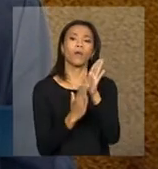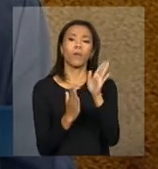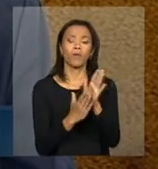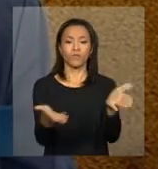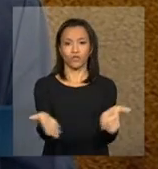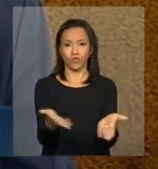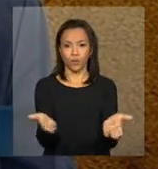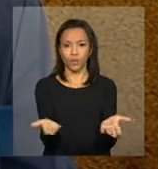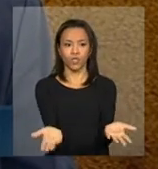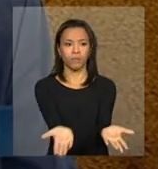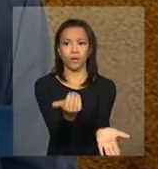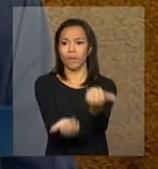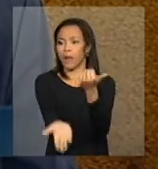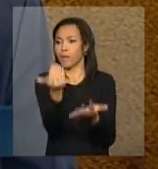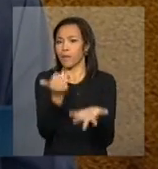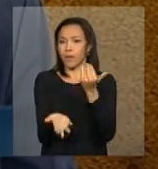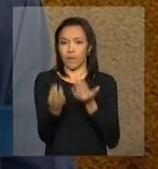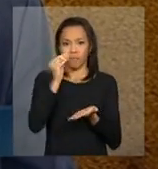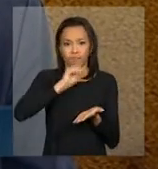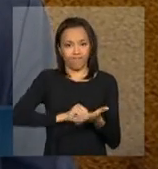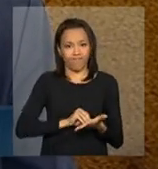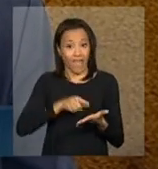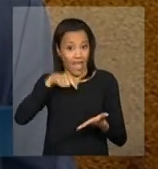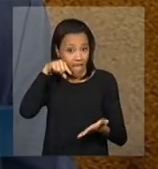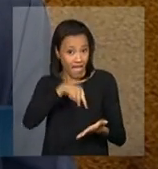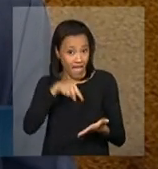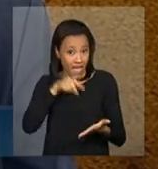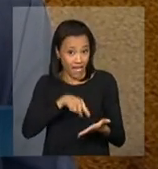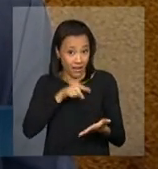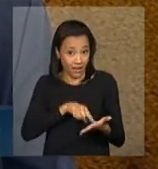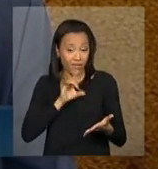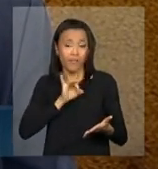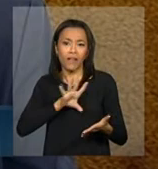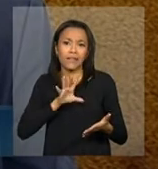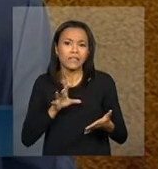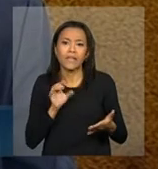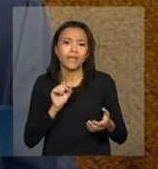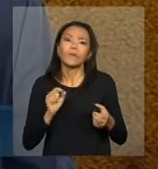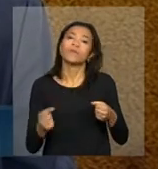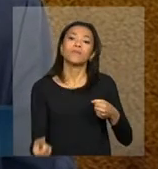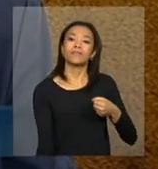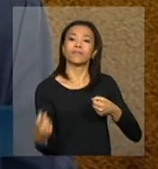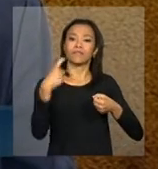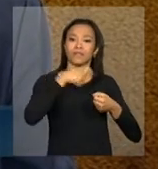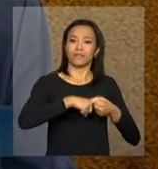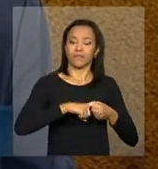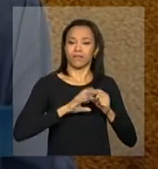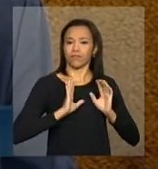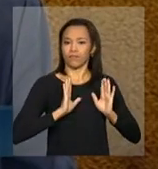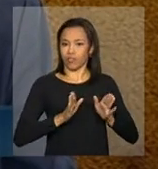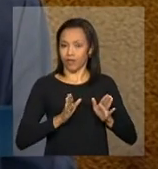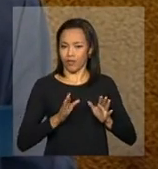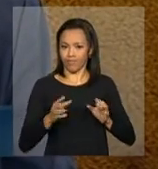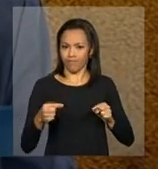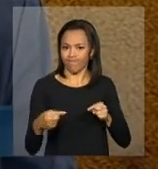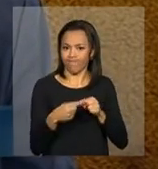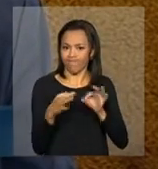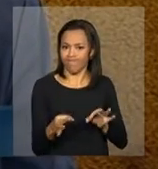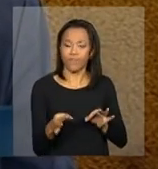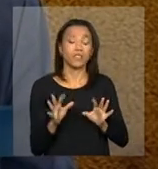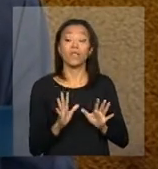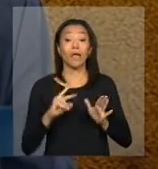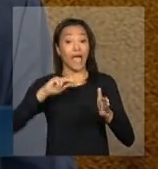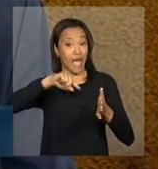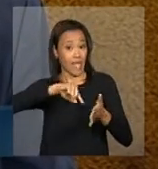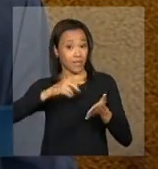levantarmos nessa audiência pública, elas não têm caráter vinculante para os ministérios e para os órgãos federais. Significa que